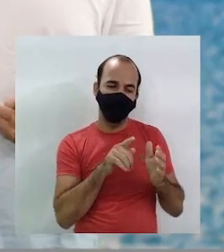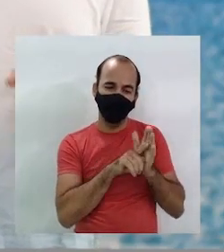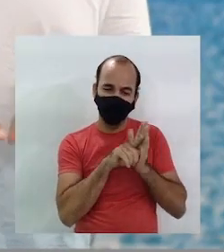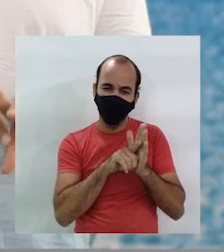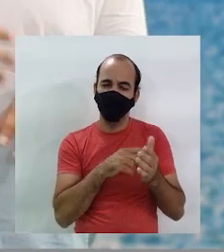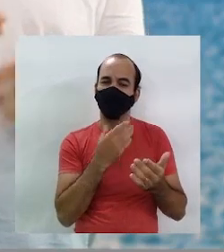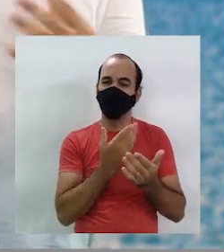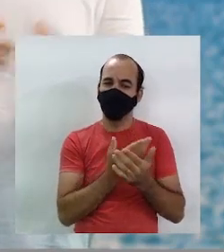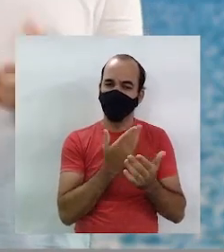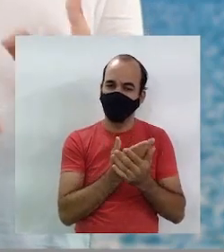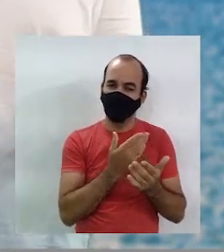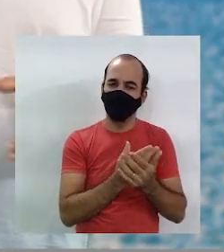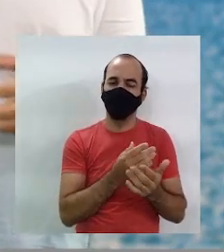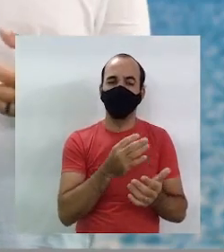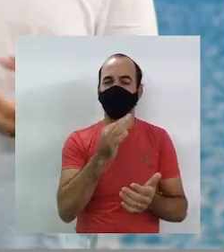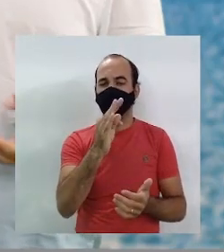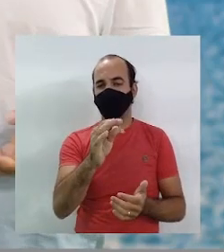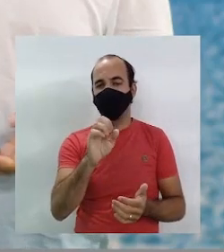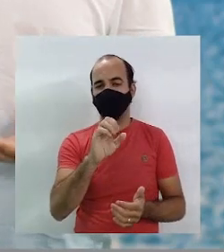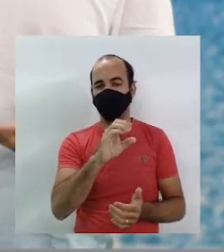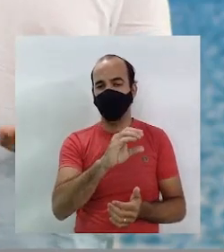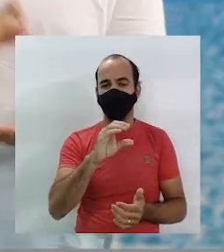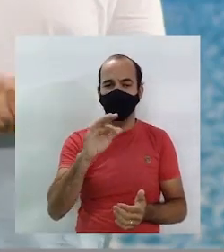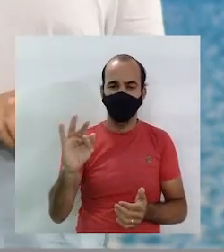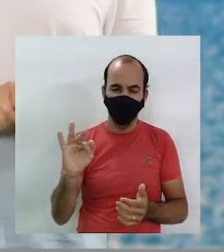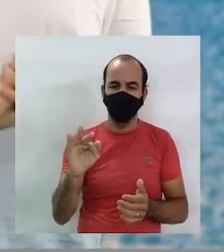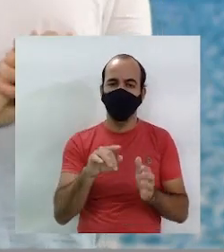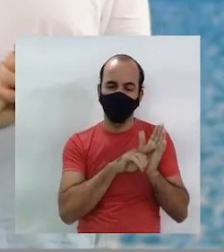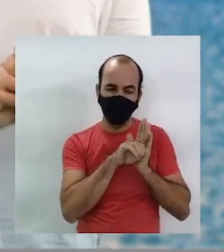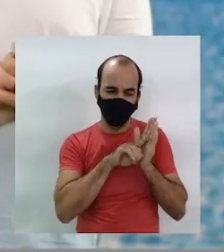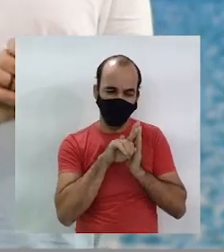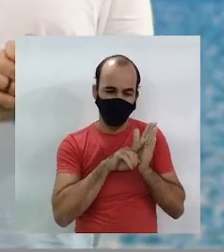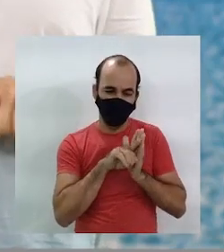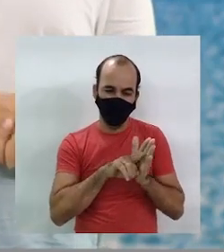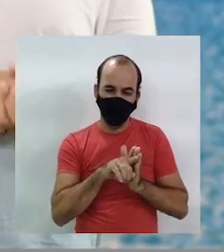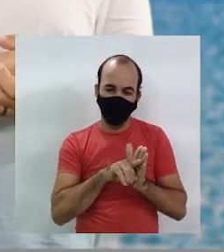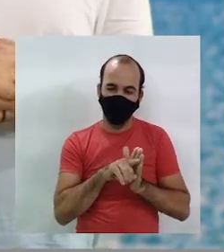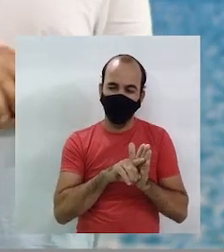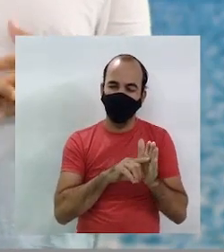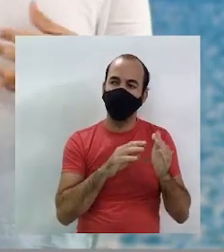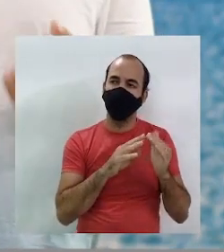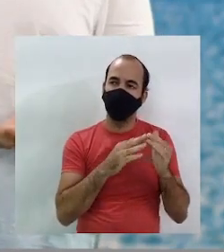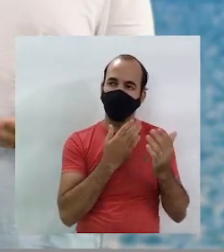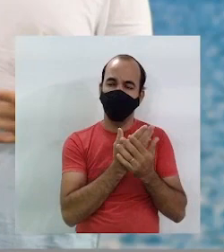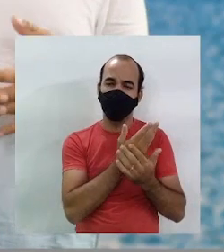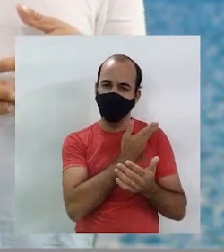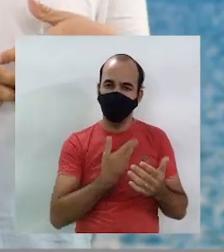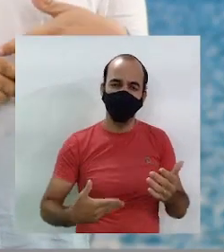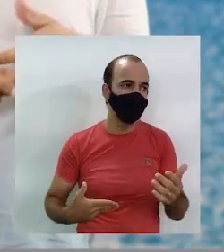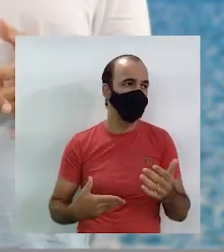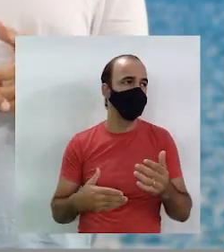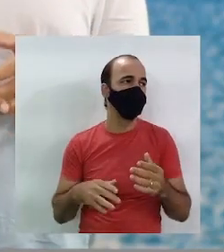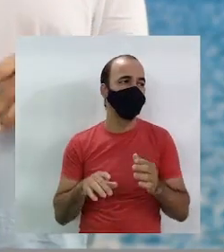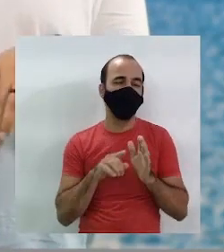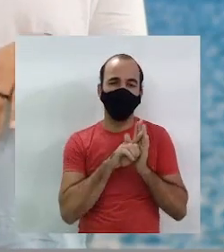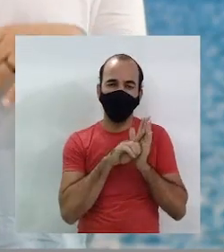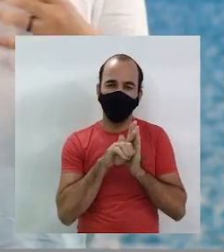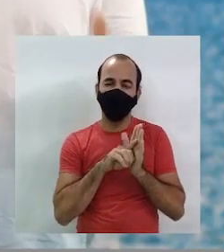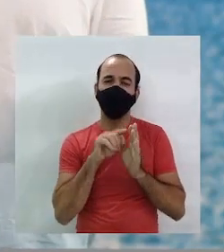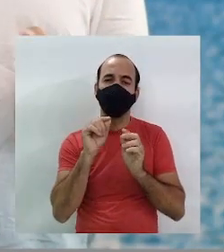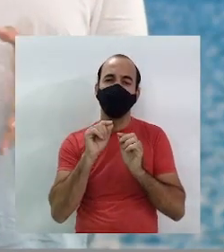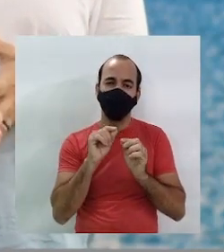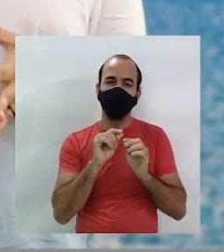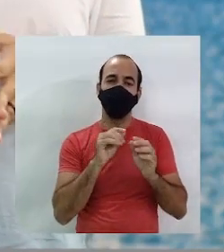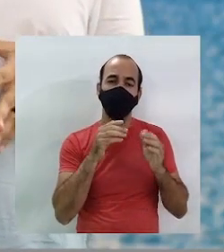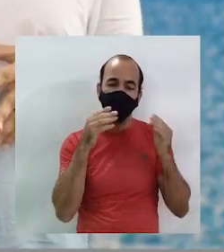aí de casa também sabem um pouquinho, né, os nossos alunos da rede do estado sabem também, que é o